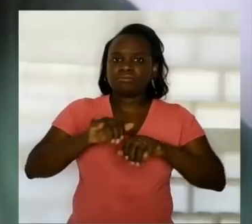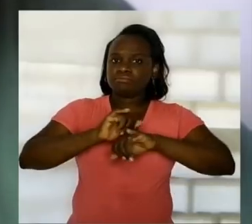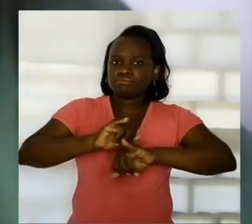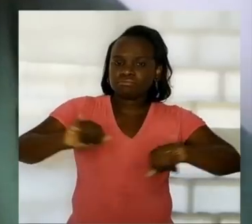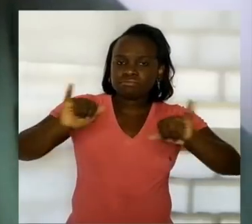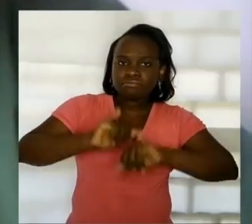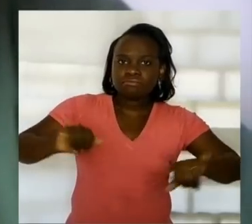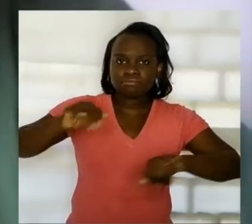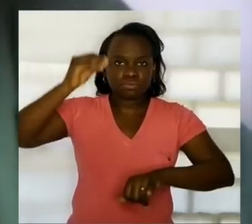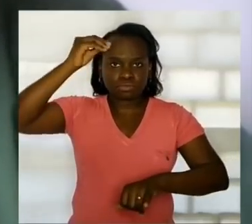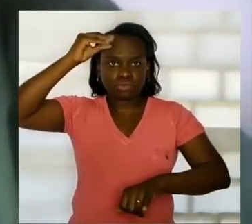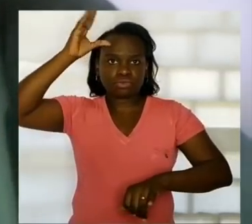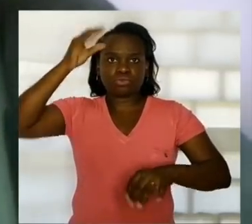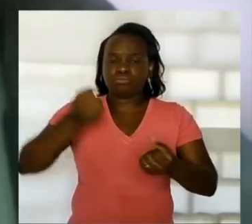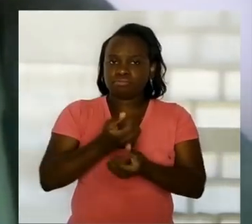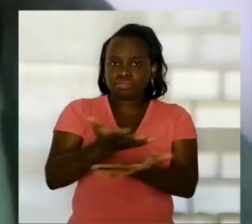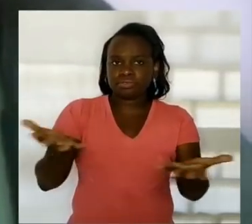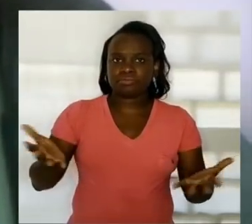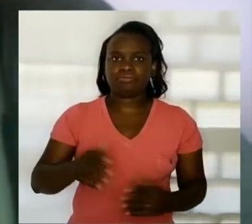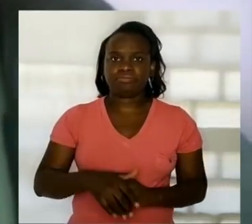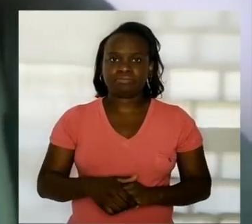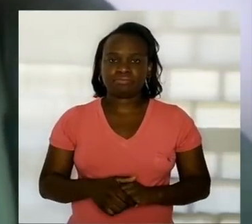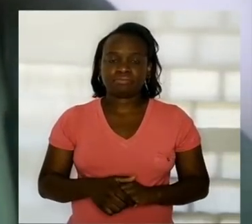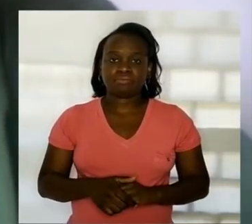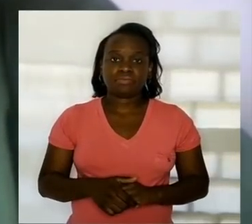produção e da divulgação do conhecimento.